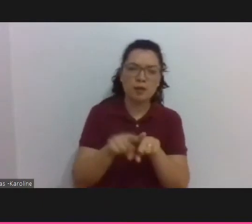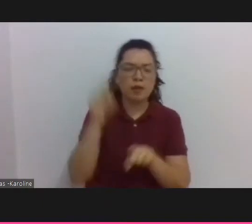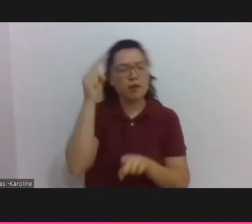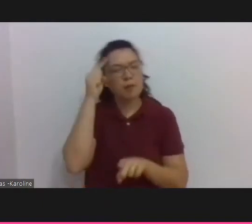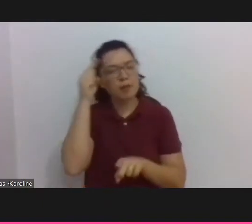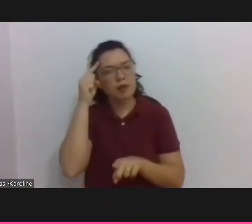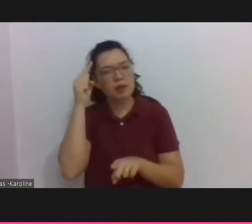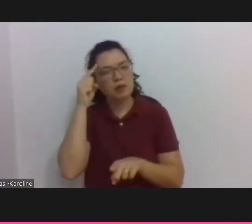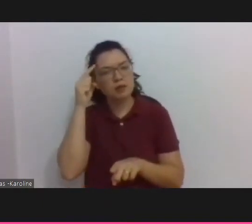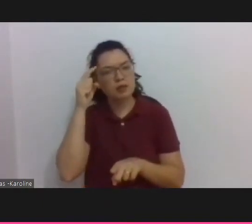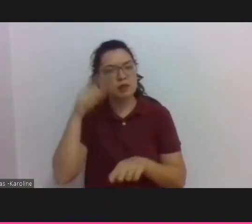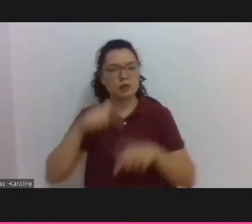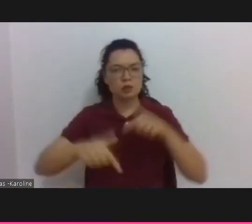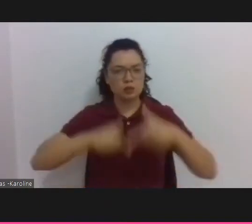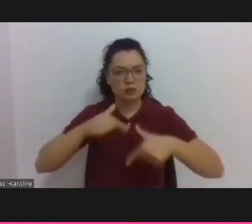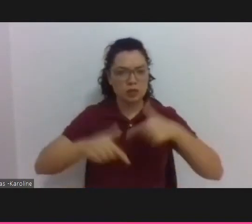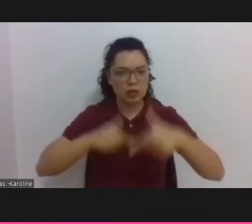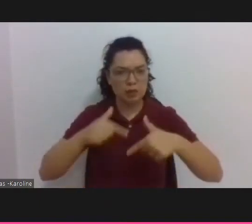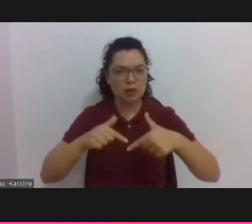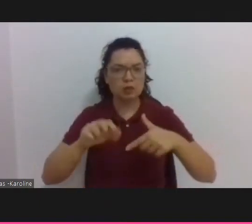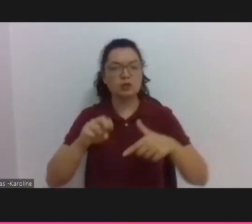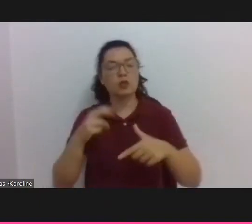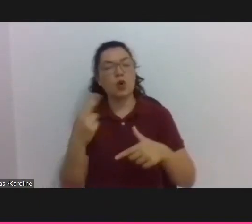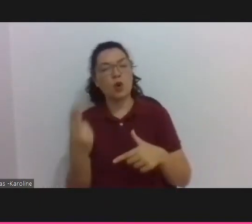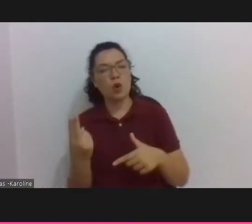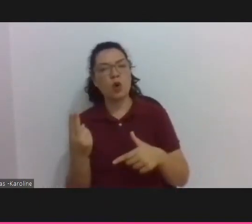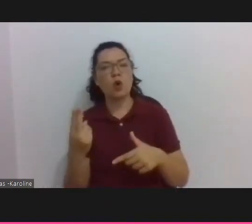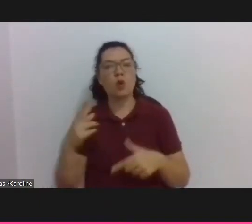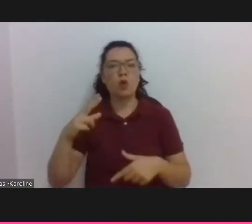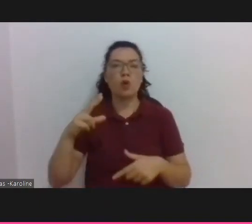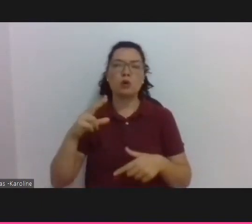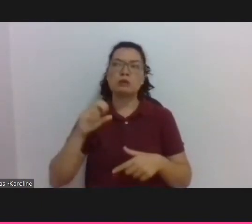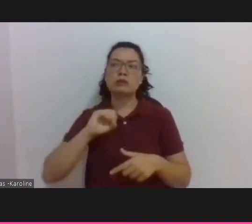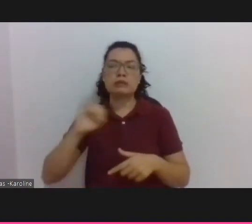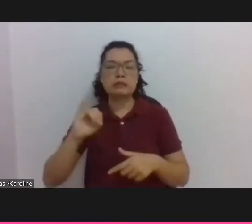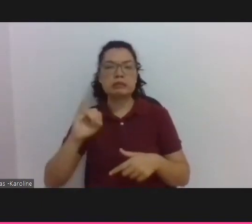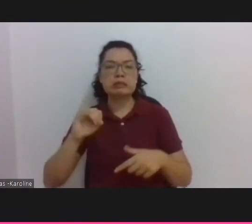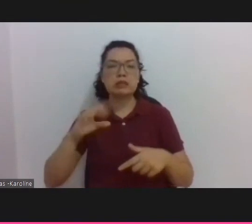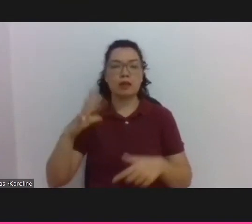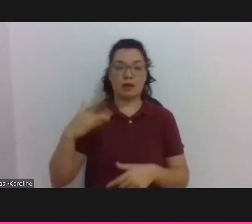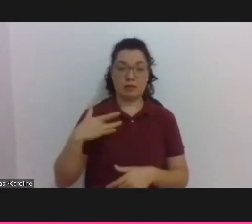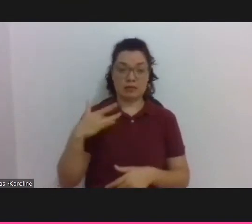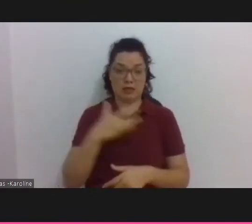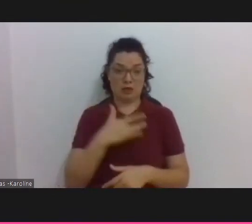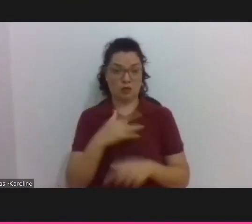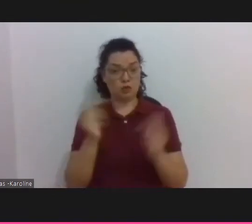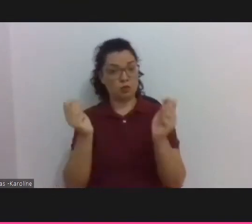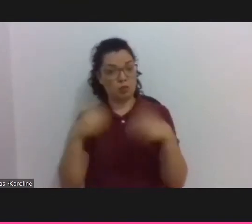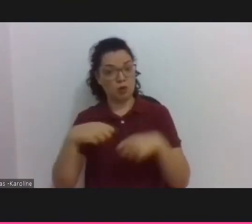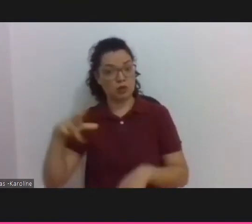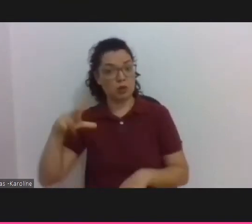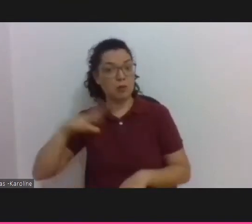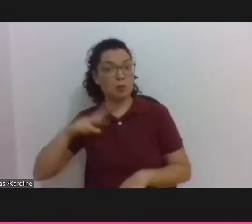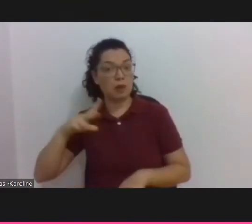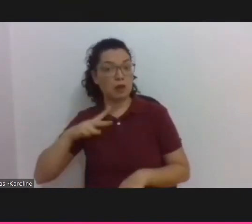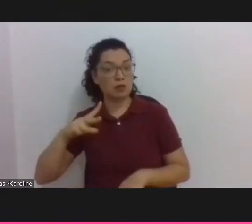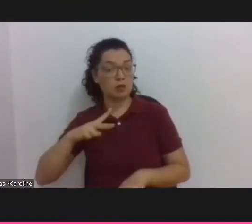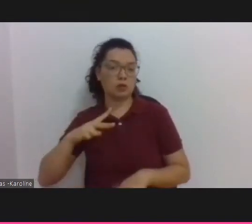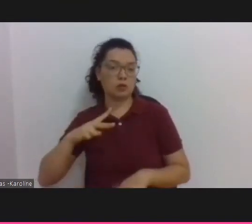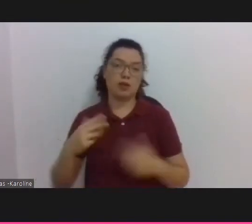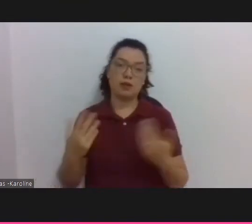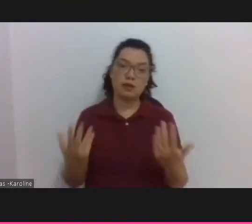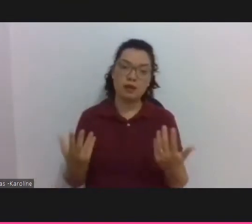e na privatização da saúde e da educação. Por tudo isso, o Sexto Enamparque cumpriu